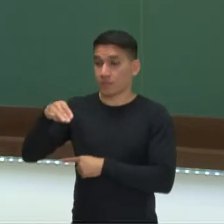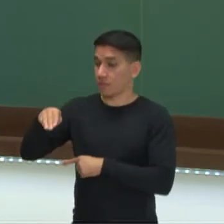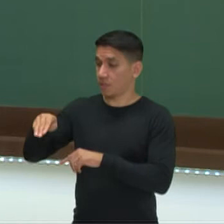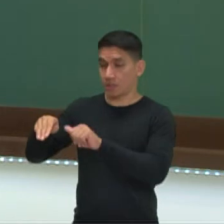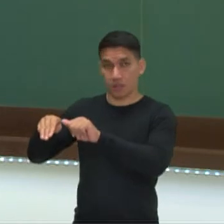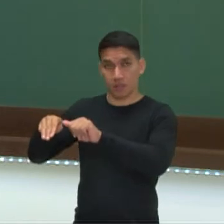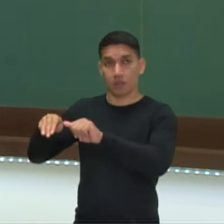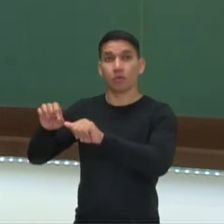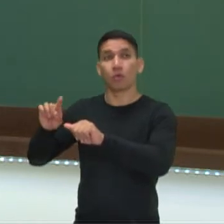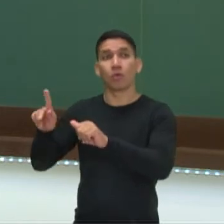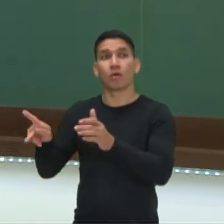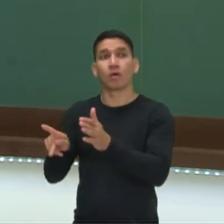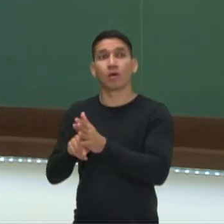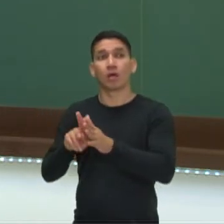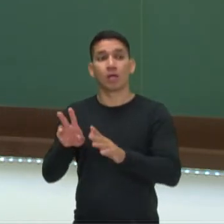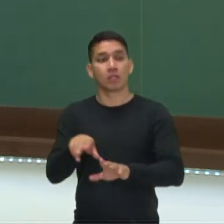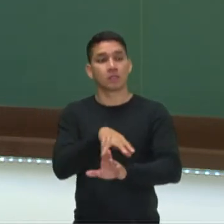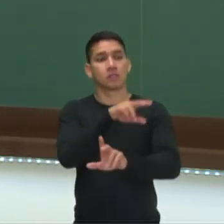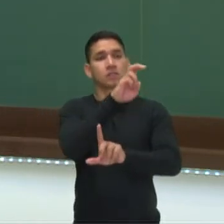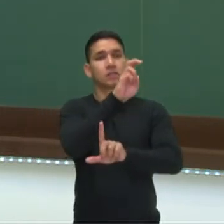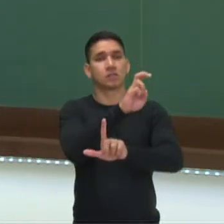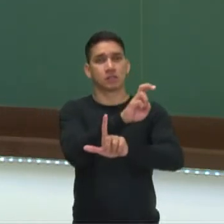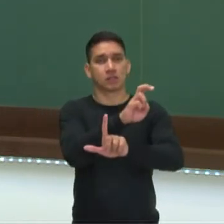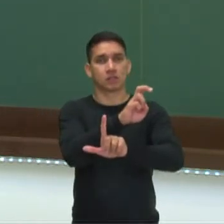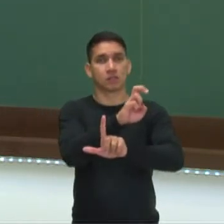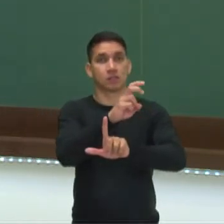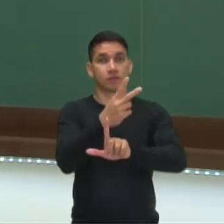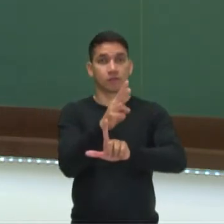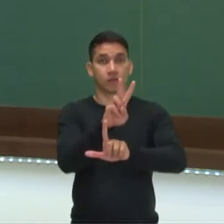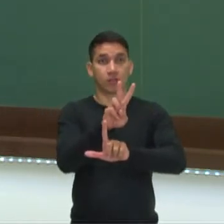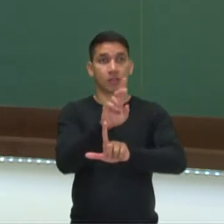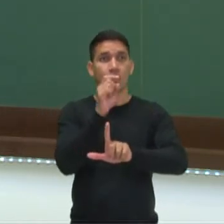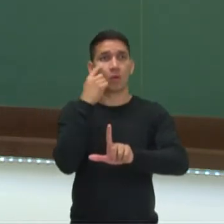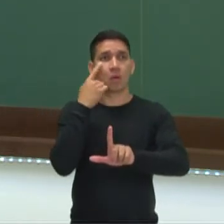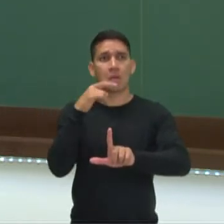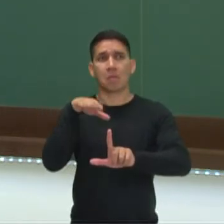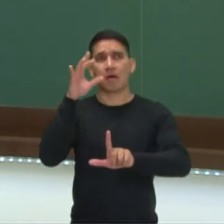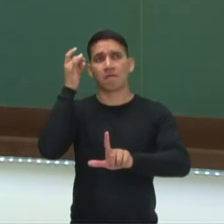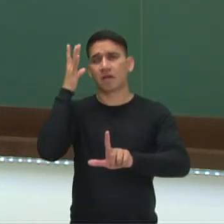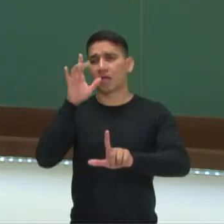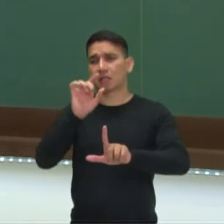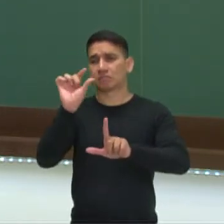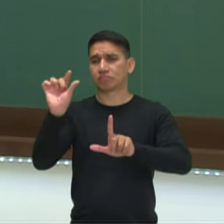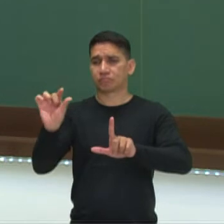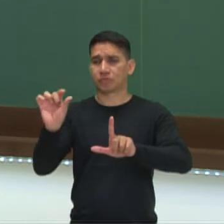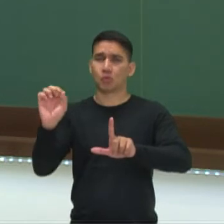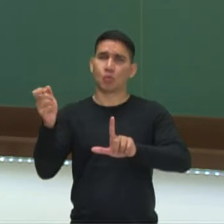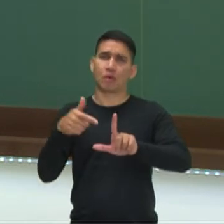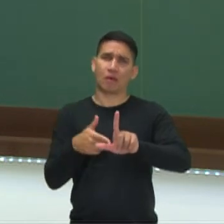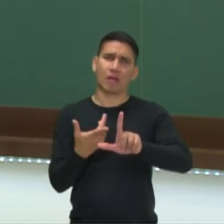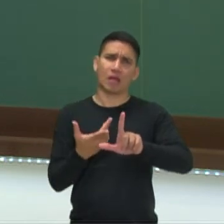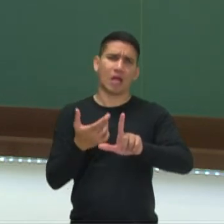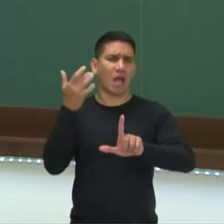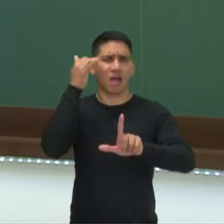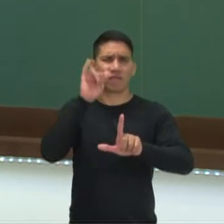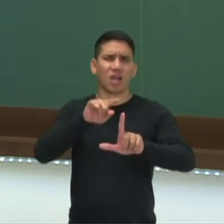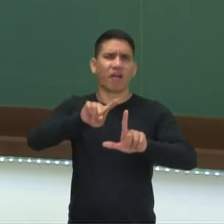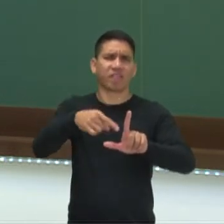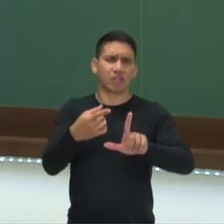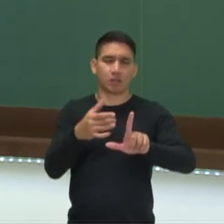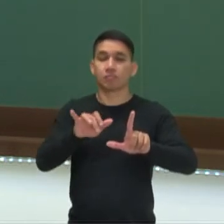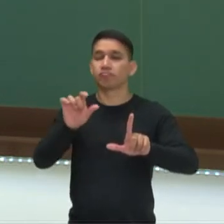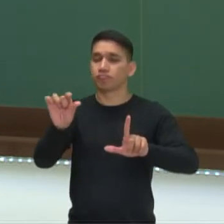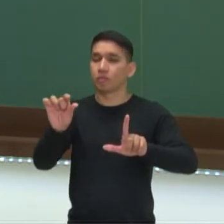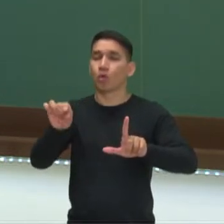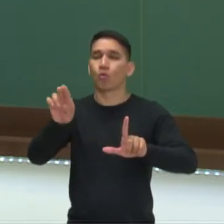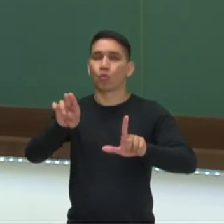miliamperes e 5 volts. Eu acho mais fácil usar essa coordenada aqui do que essa, para não trabalhar com vírgula, né? Fica mais fácil. Então vou usar